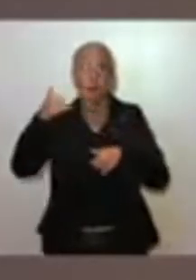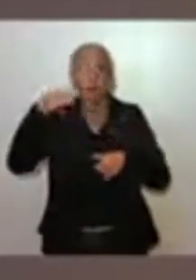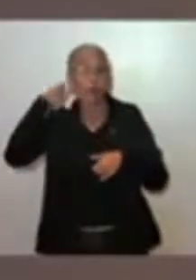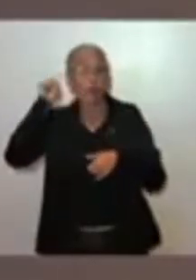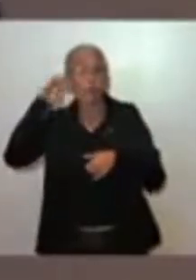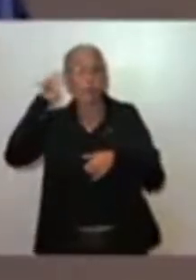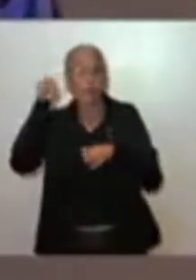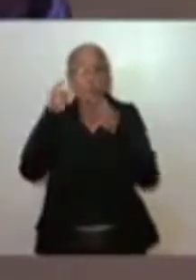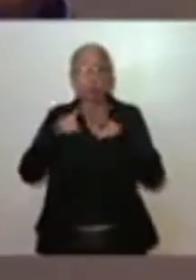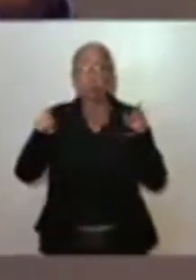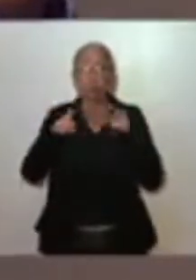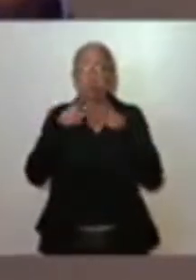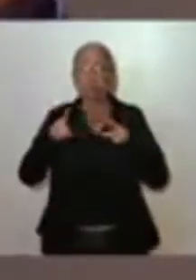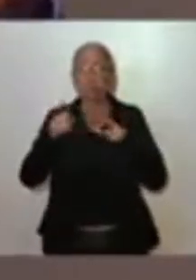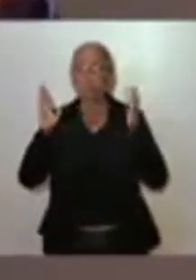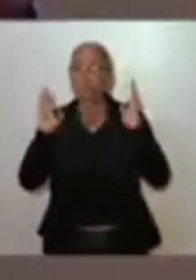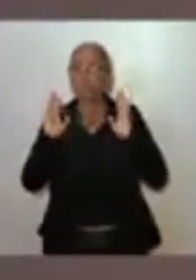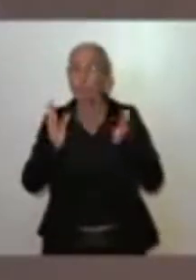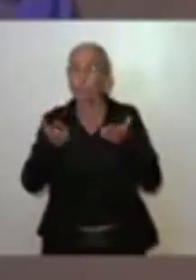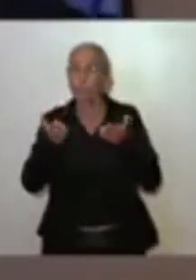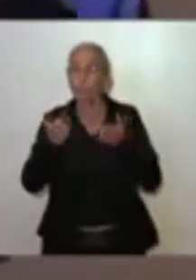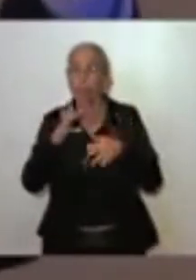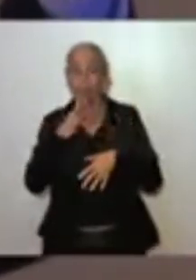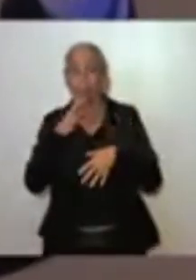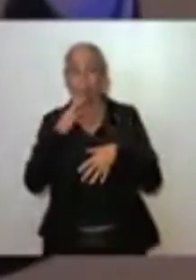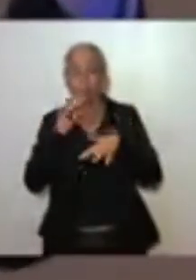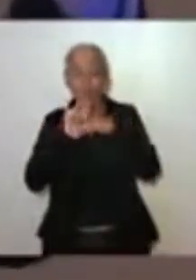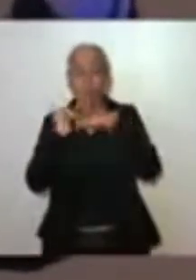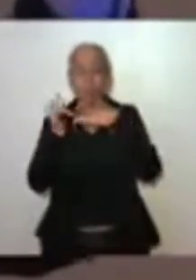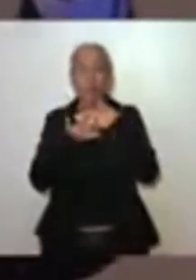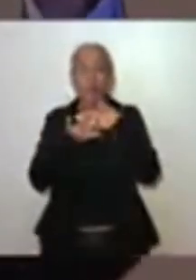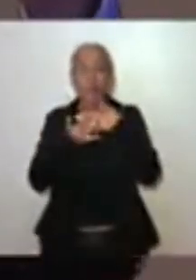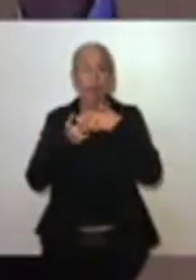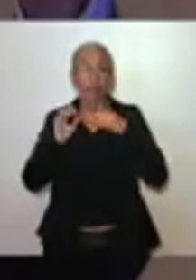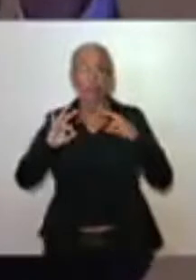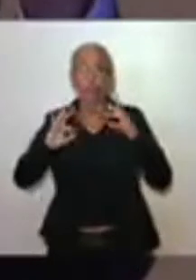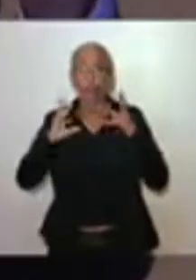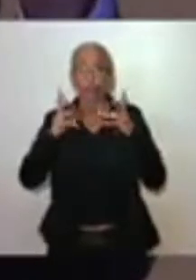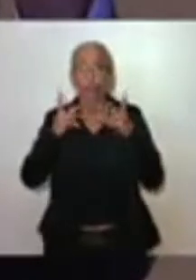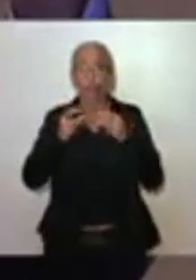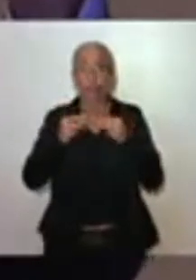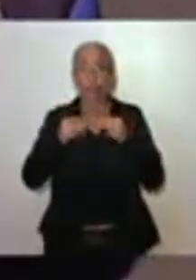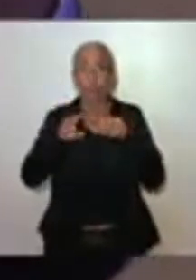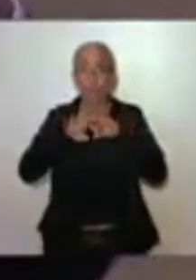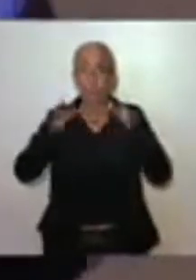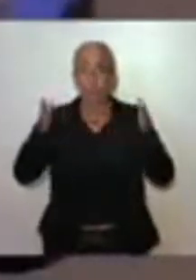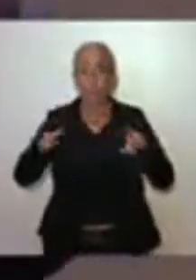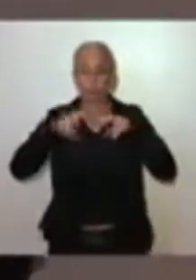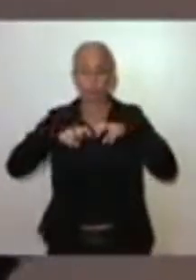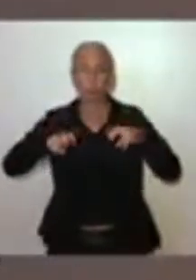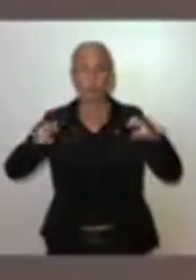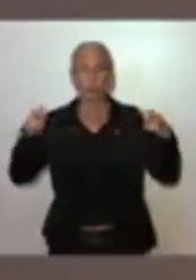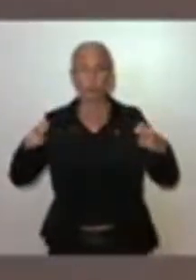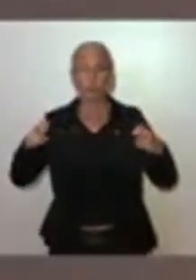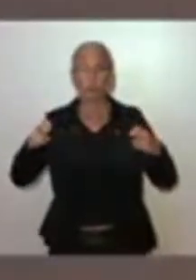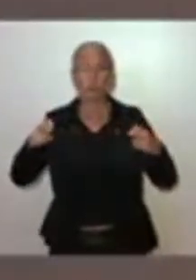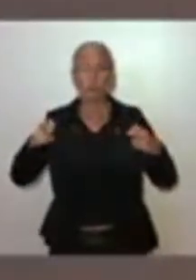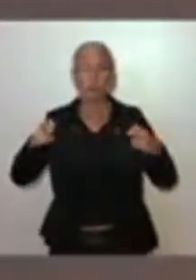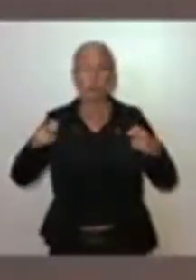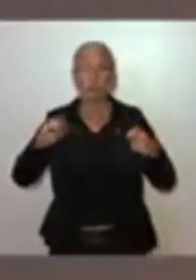É eu sei que você já chegaram nesse ambiente mas nós todos aqui pelo menos os da mesa e vivemos esse processo de